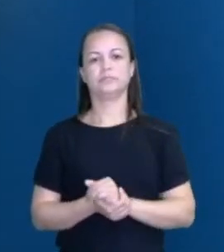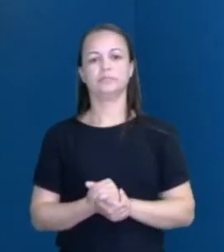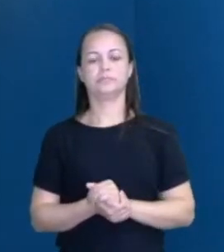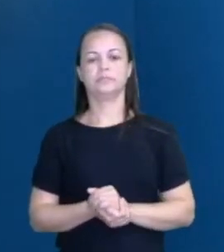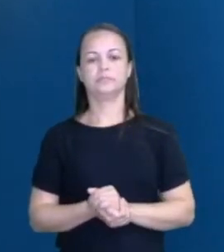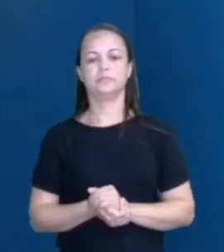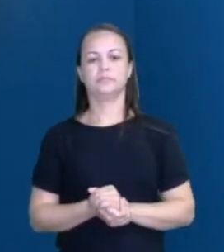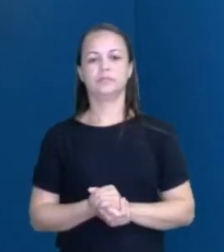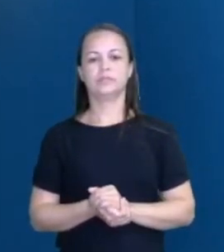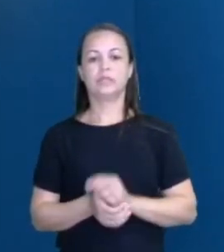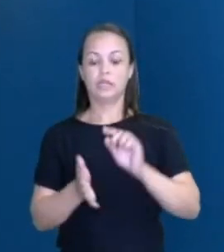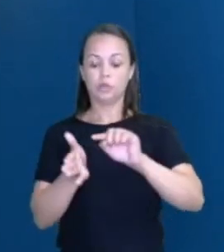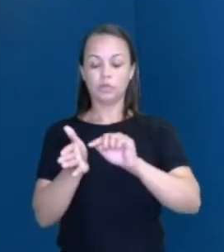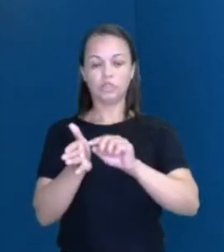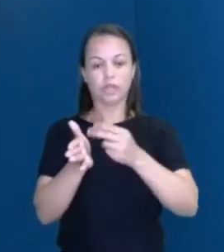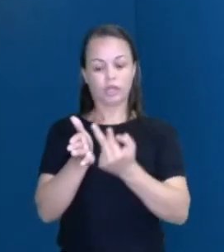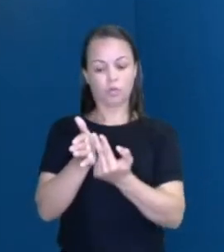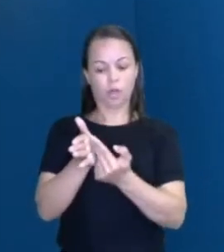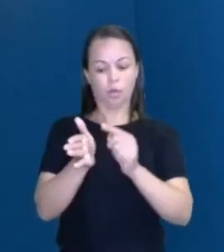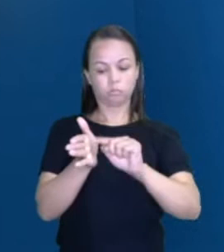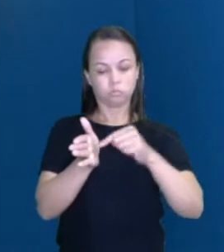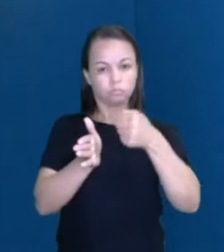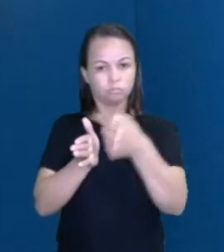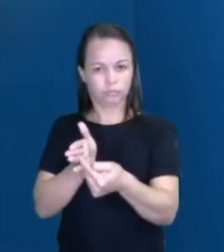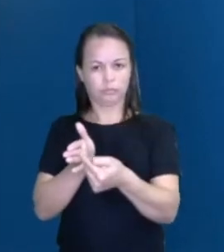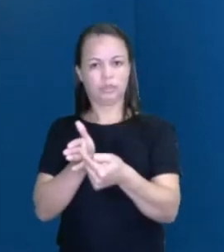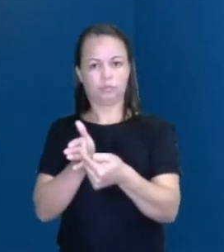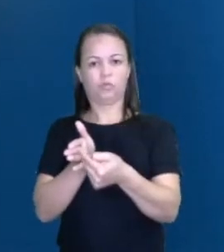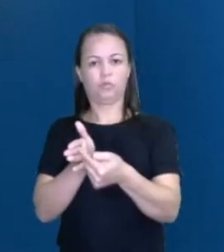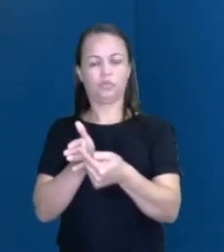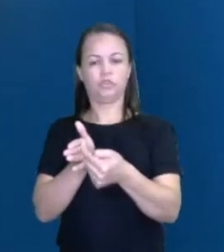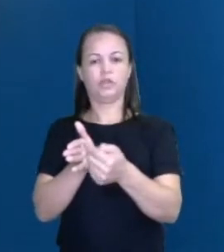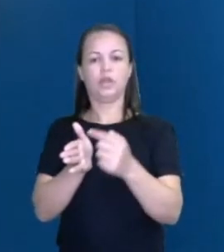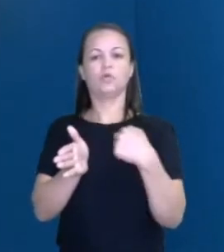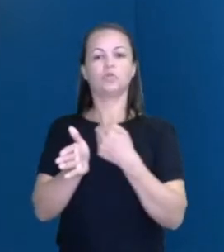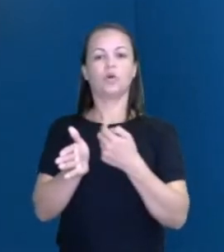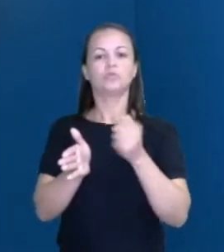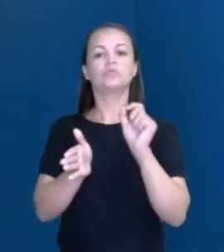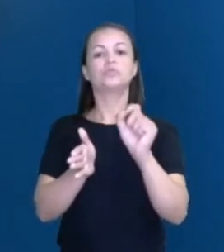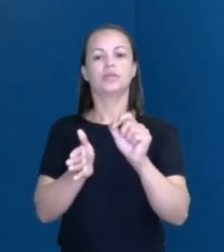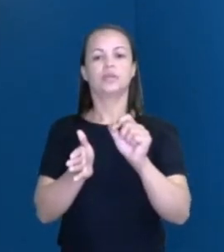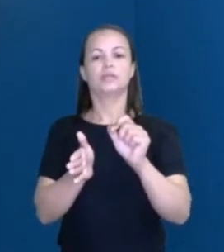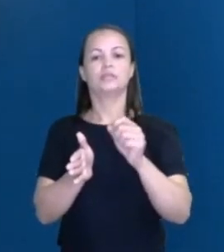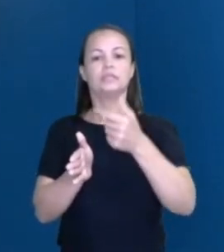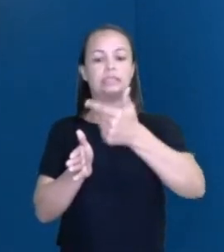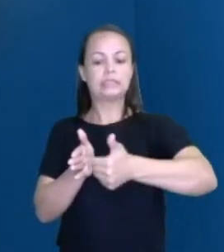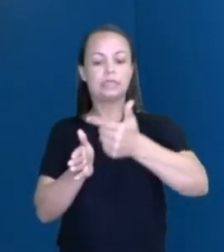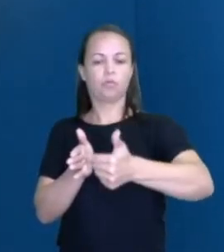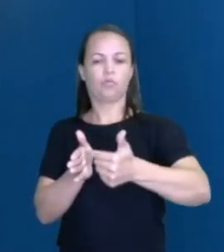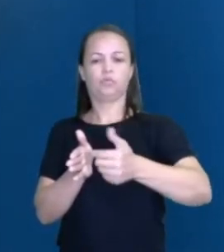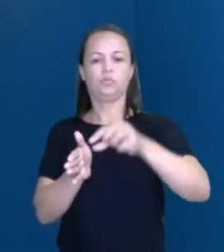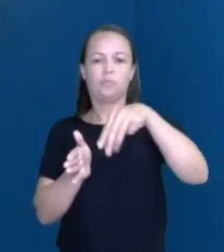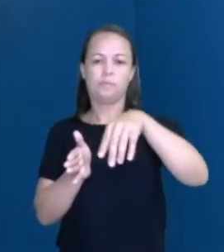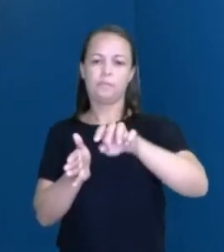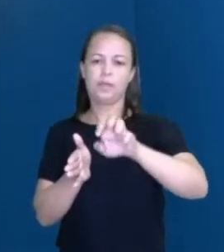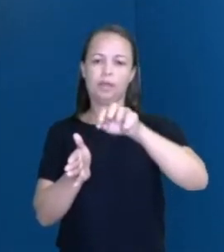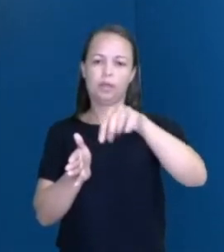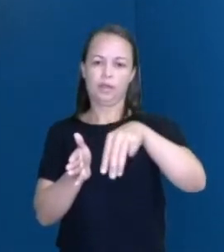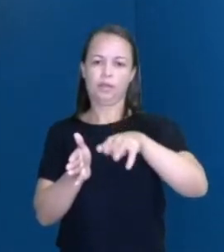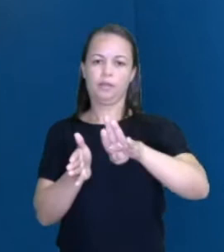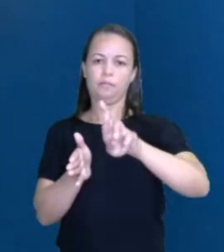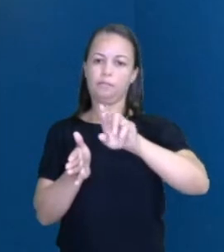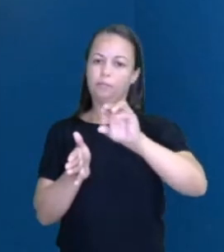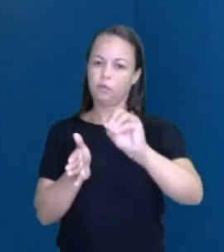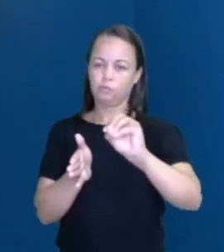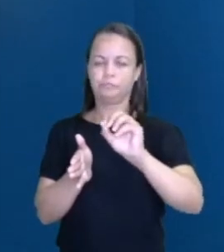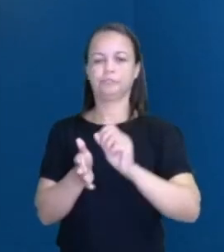Certo? E o que está depois, o nosso segundo membro. E é importante a gente